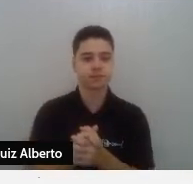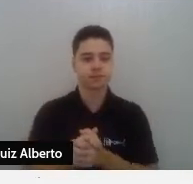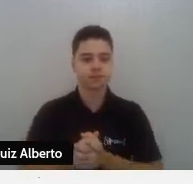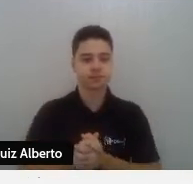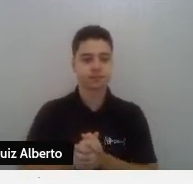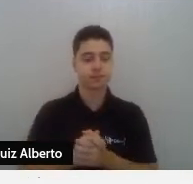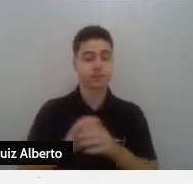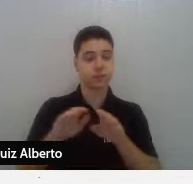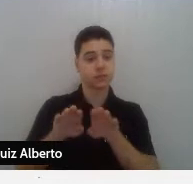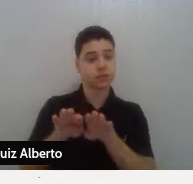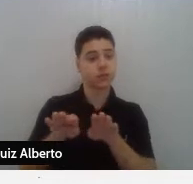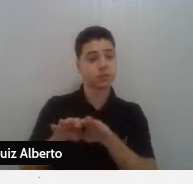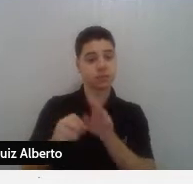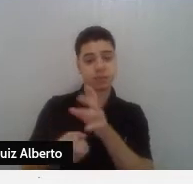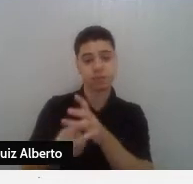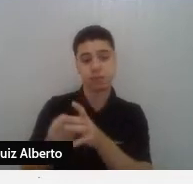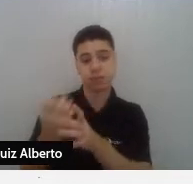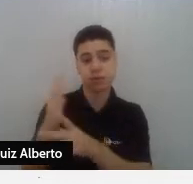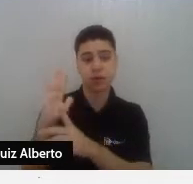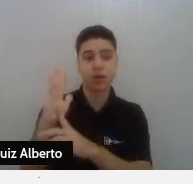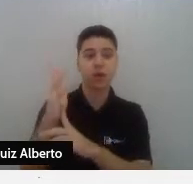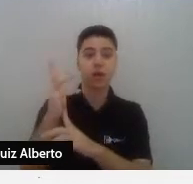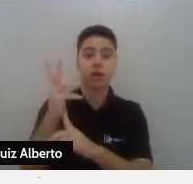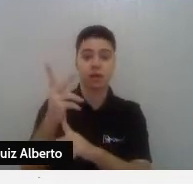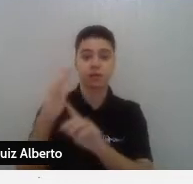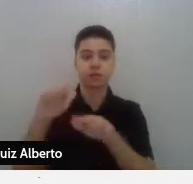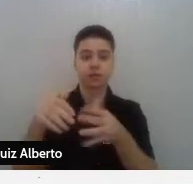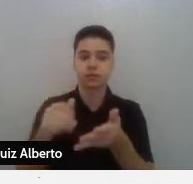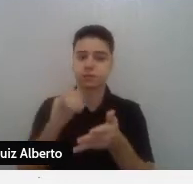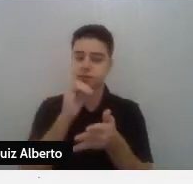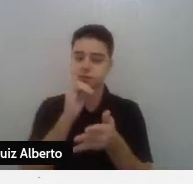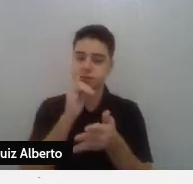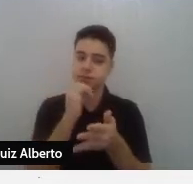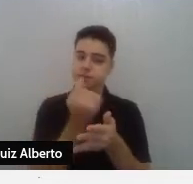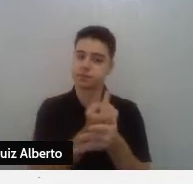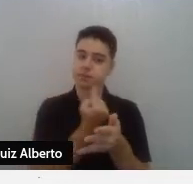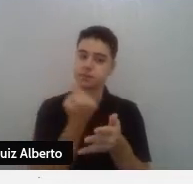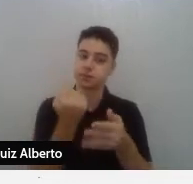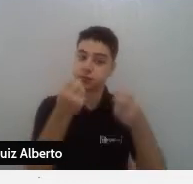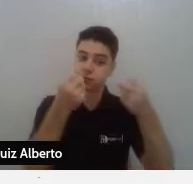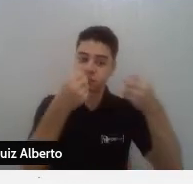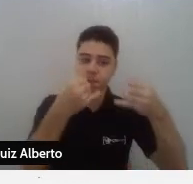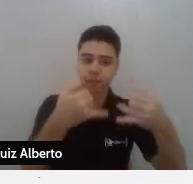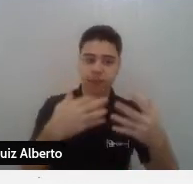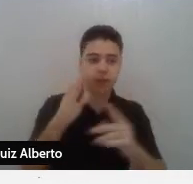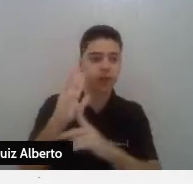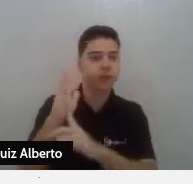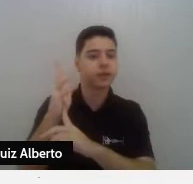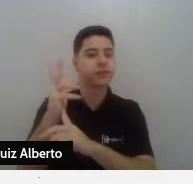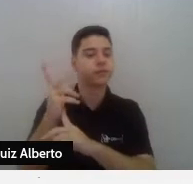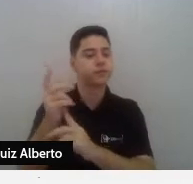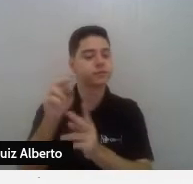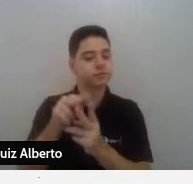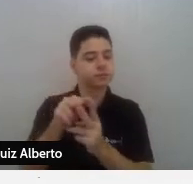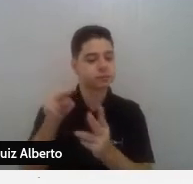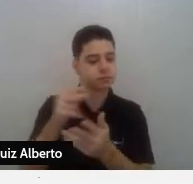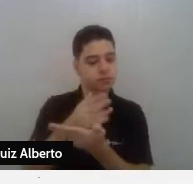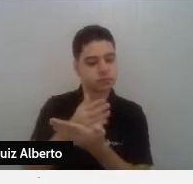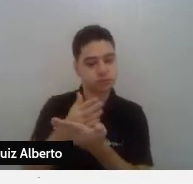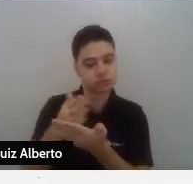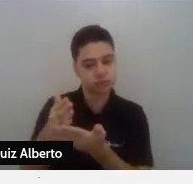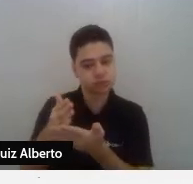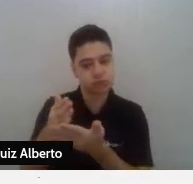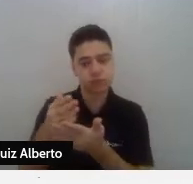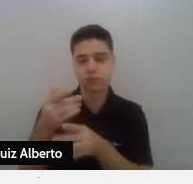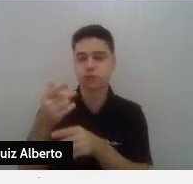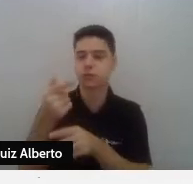também para produzir arte. Então, a gente fala que, né, a arte digital começa no início da década de 70, mas o